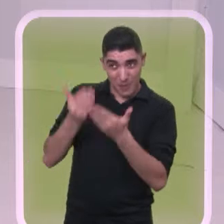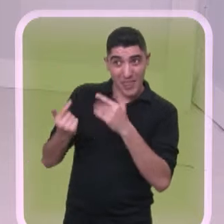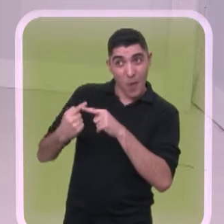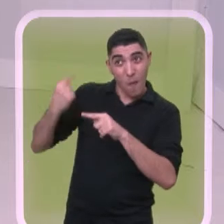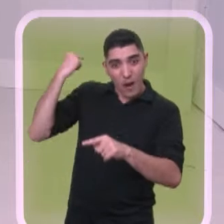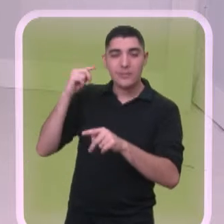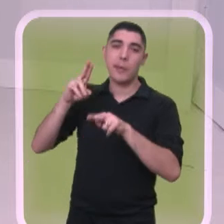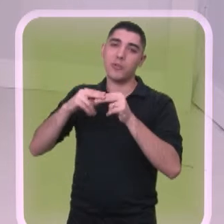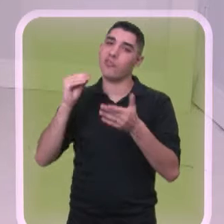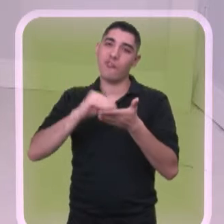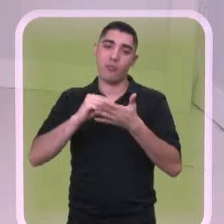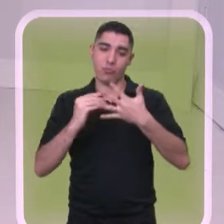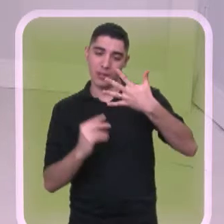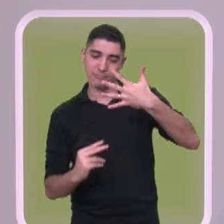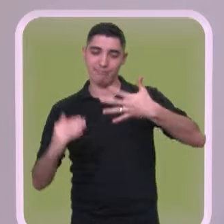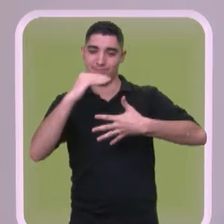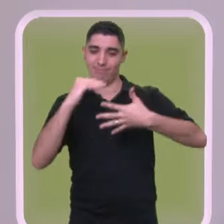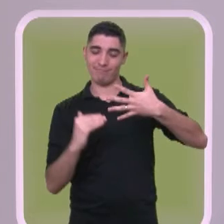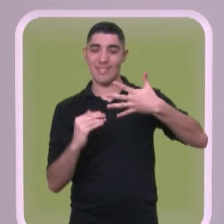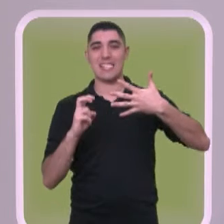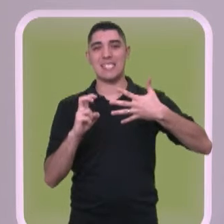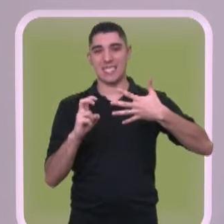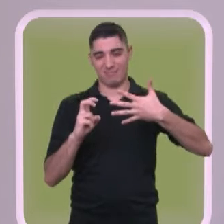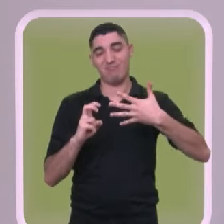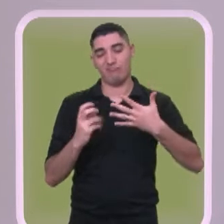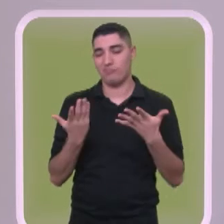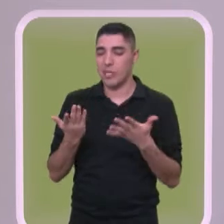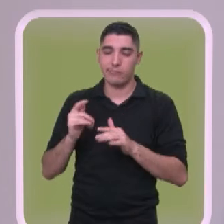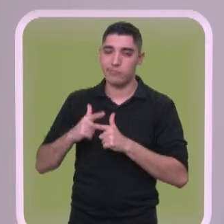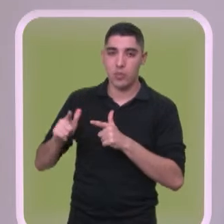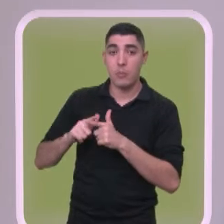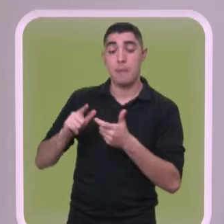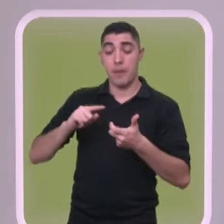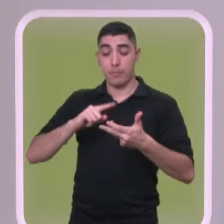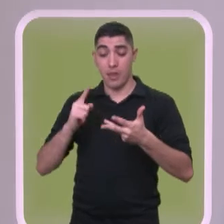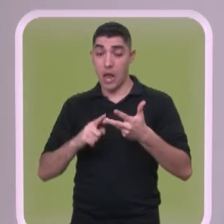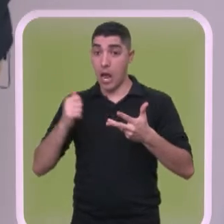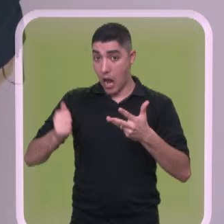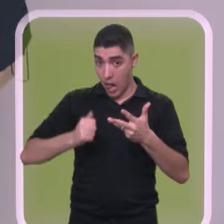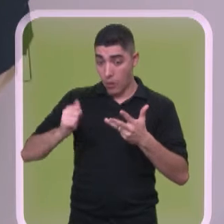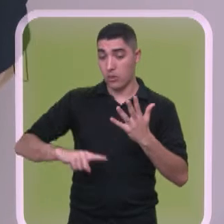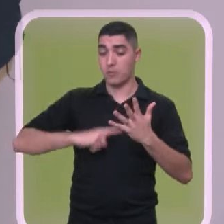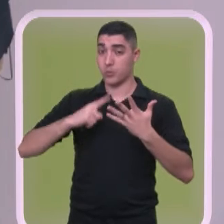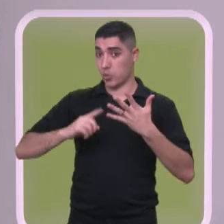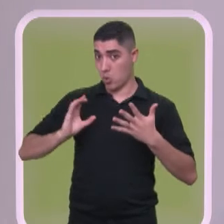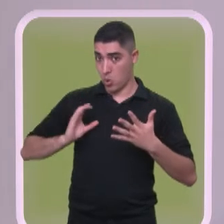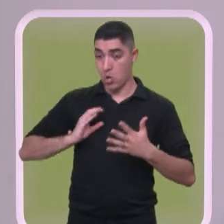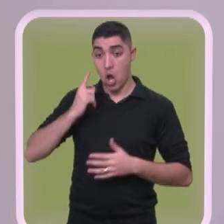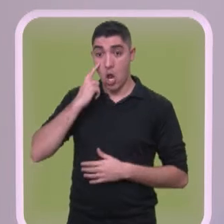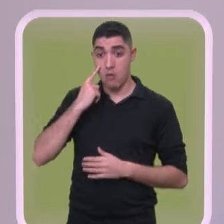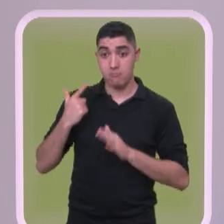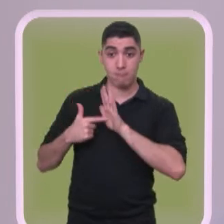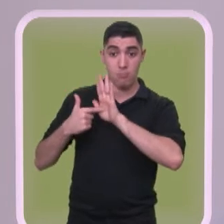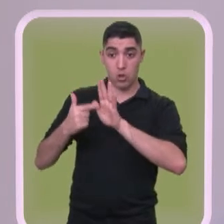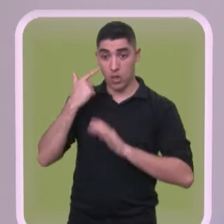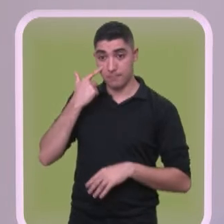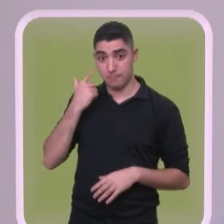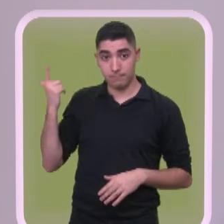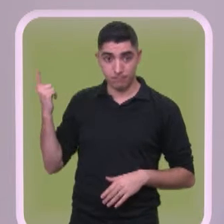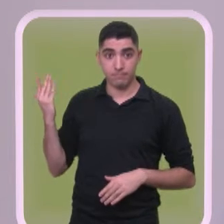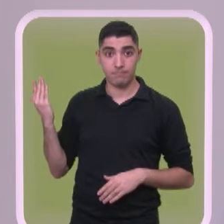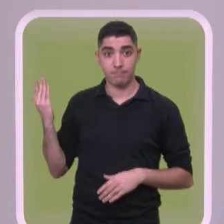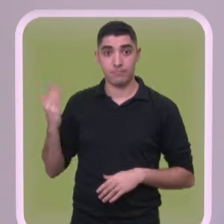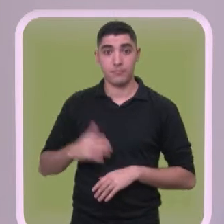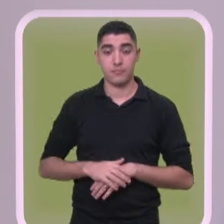primeiras posições para o São José. Depois sai para enfrentar o Araraquara e o Corinthians. Vamos ver agora a classificação dessa segunda fase do Campeonato